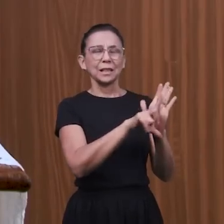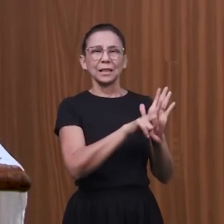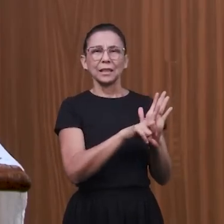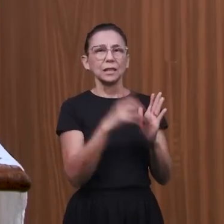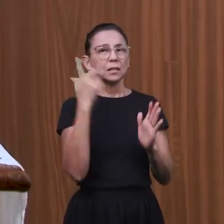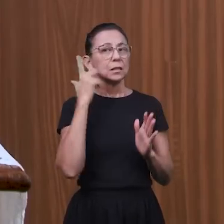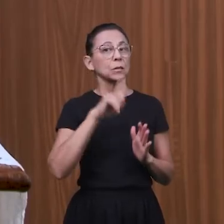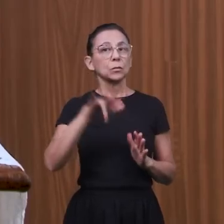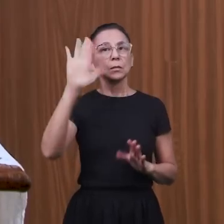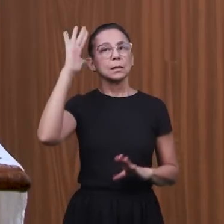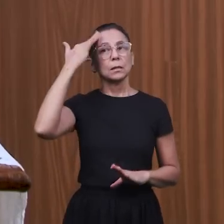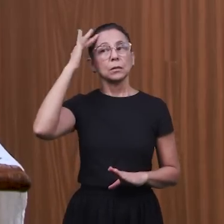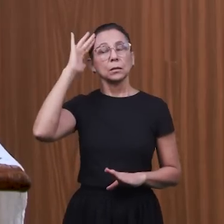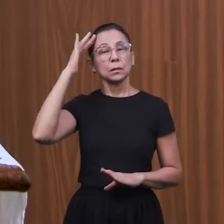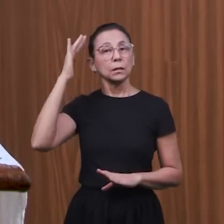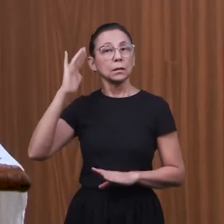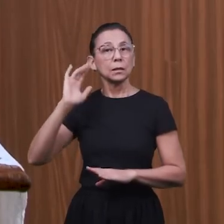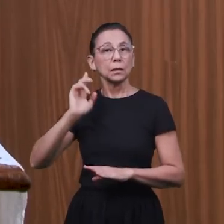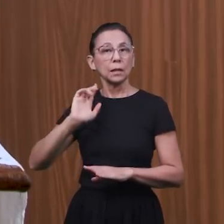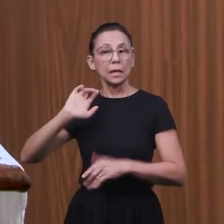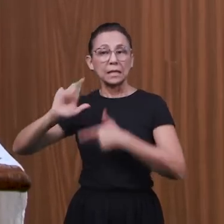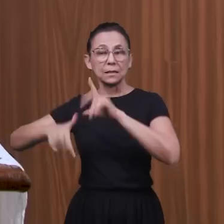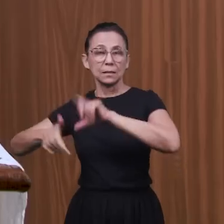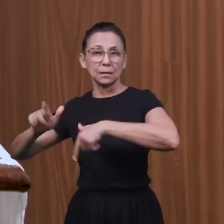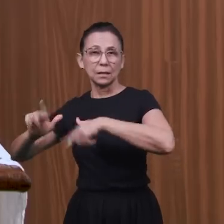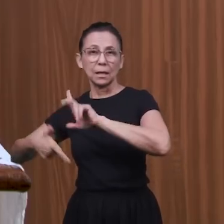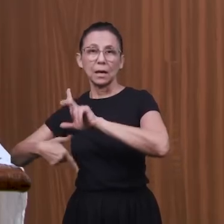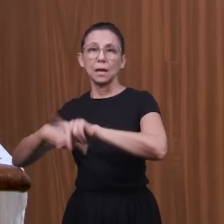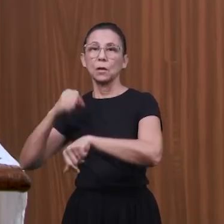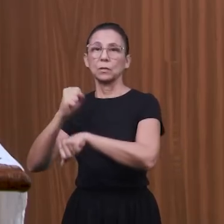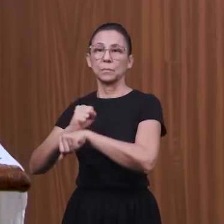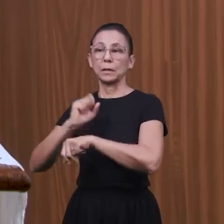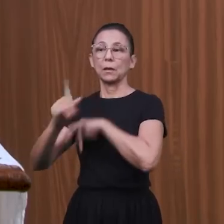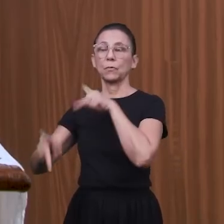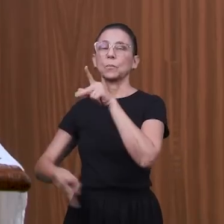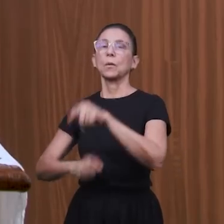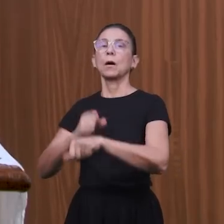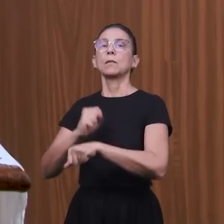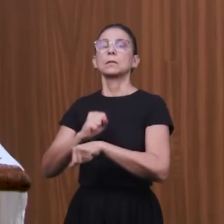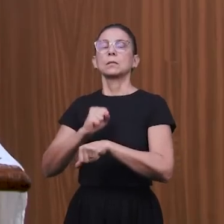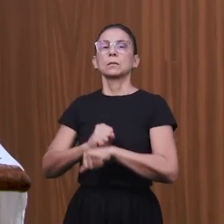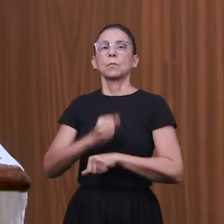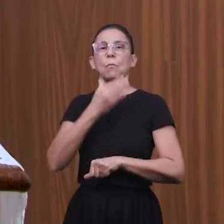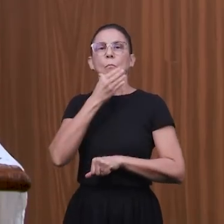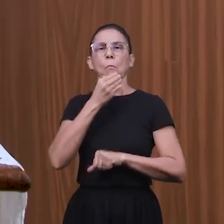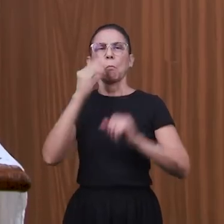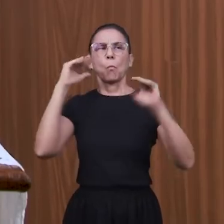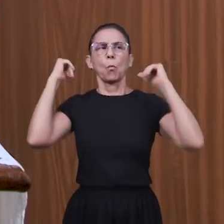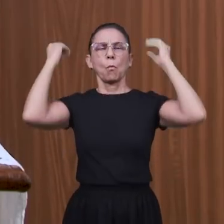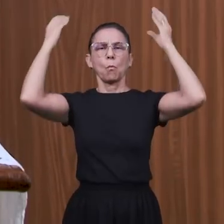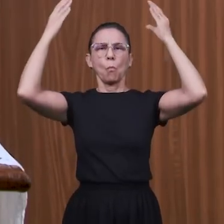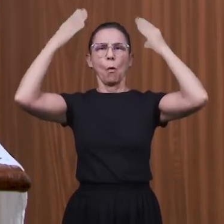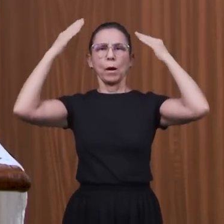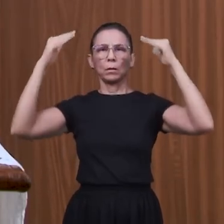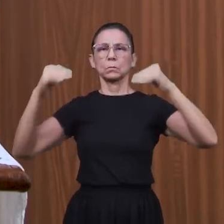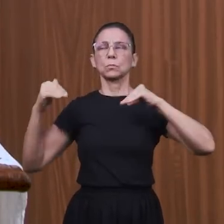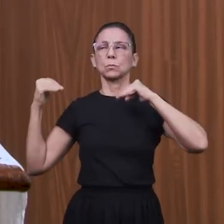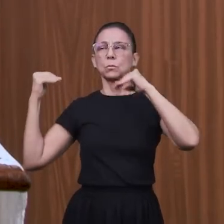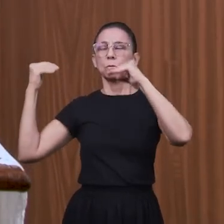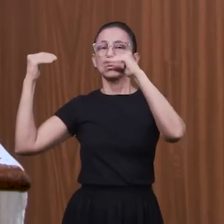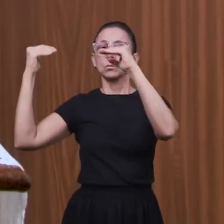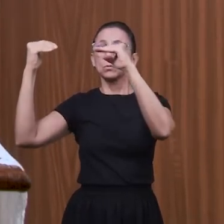que Israel esperava é que um rei, um soberano, fosse se levantar para resgatar a Israel